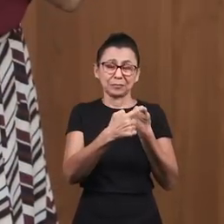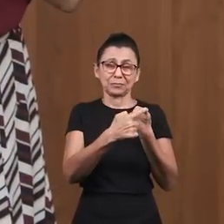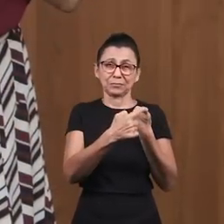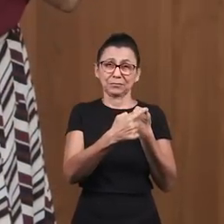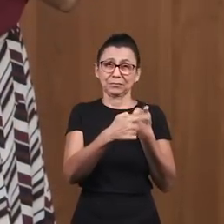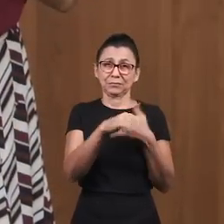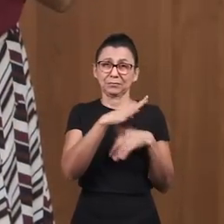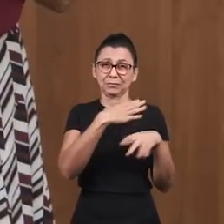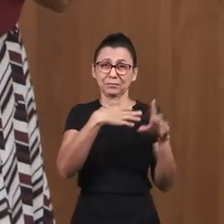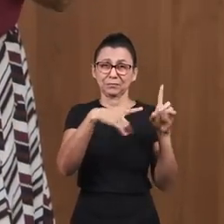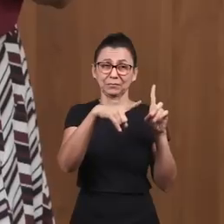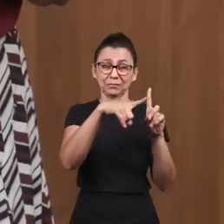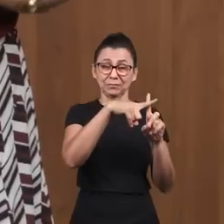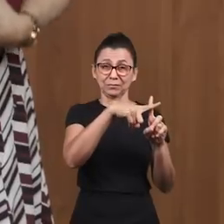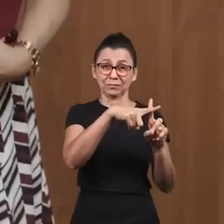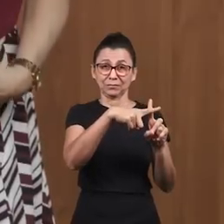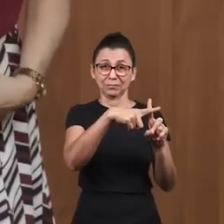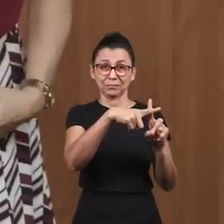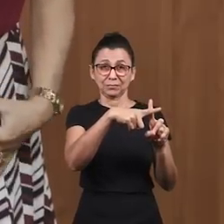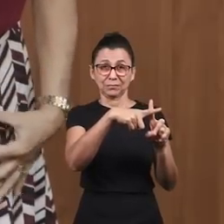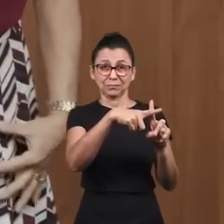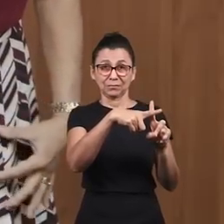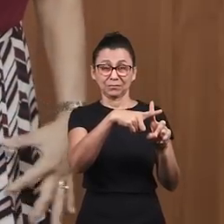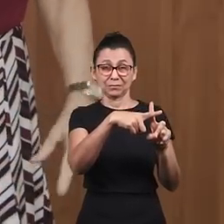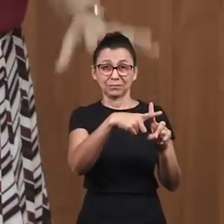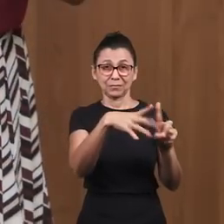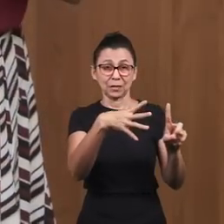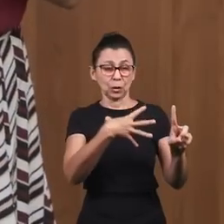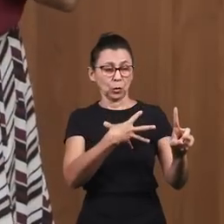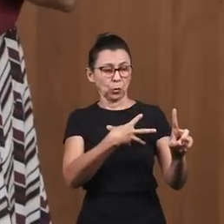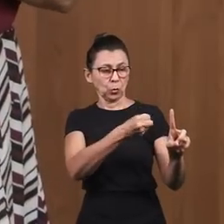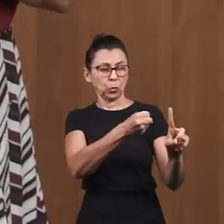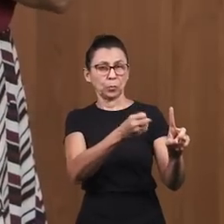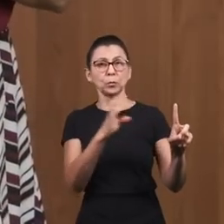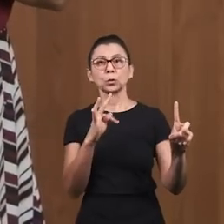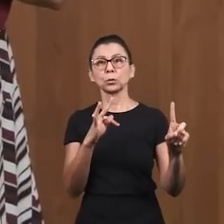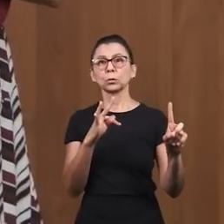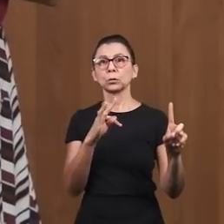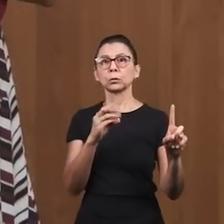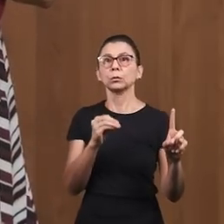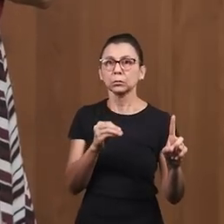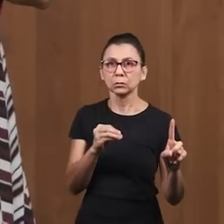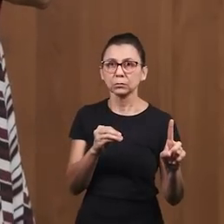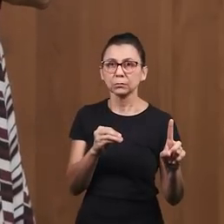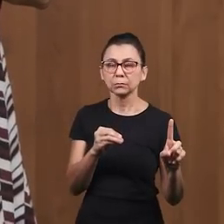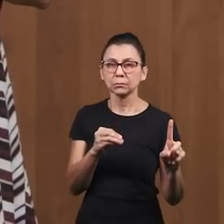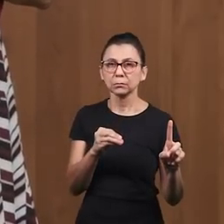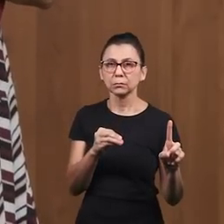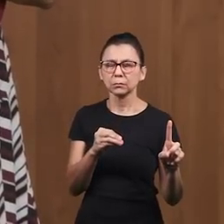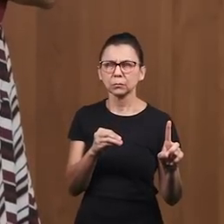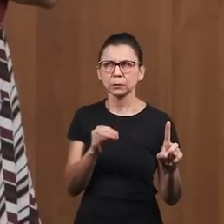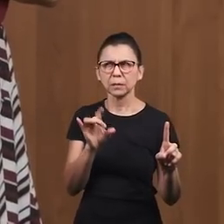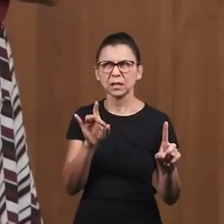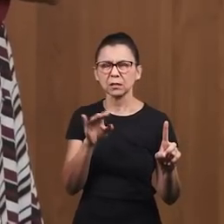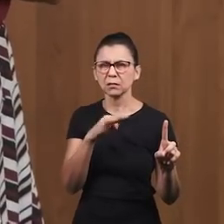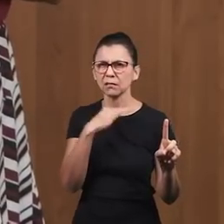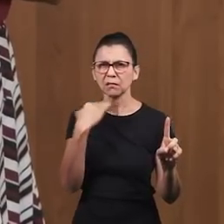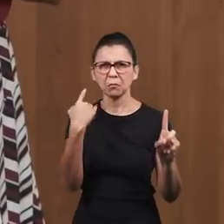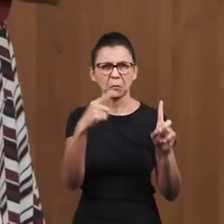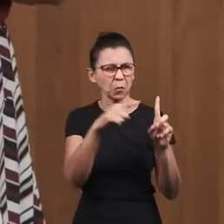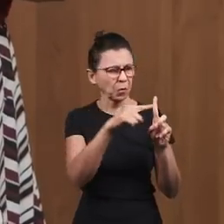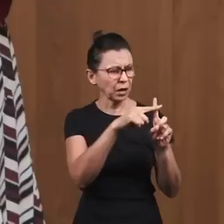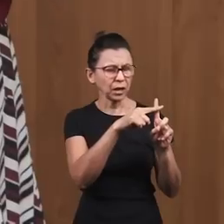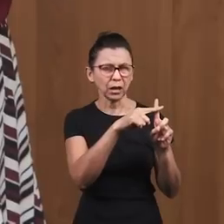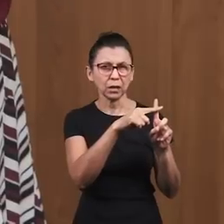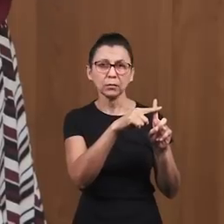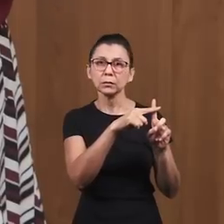ele morreu, ele levou toda a nossa dor com ele. Mas ele só morreu?